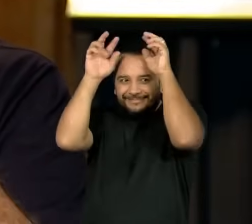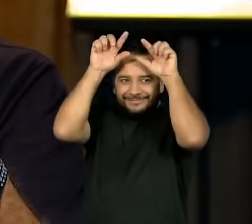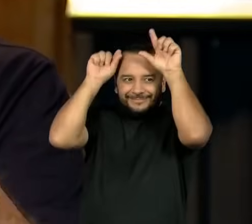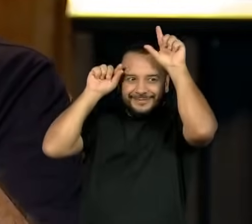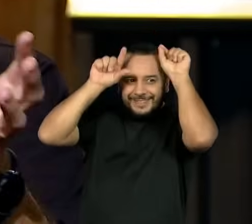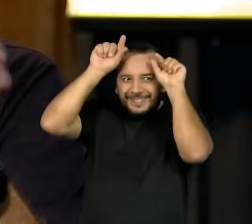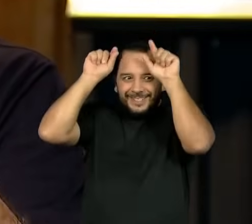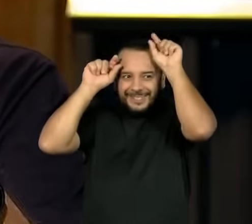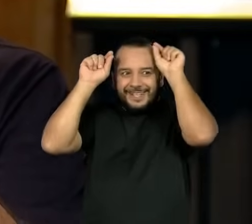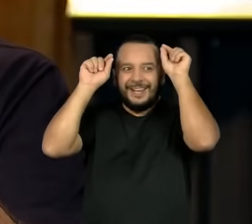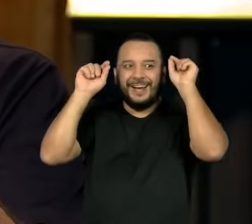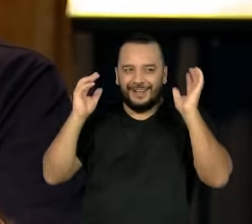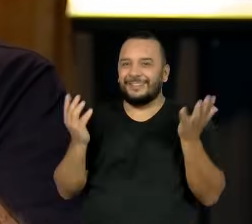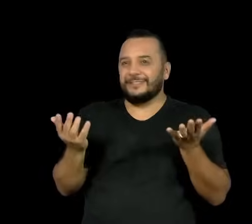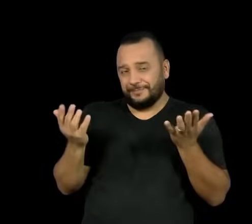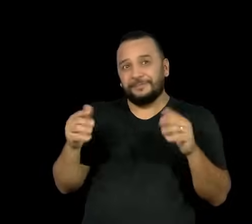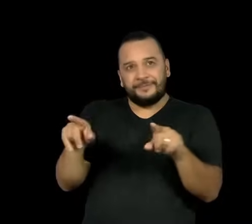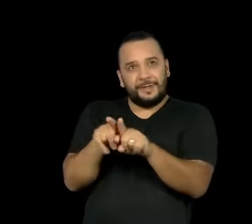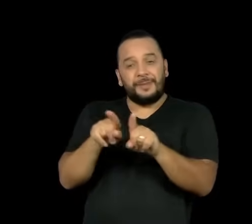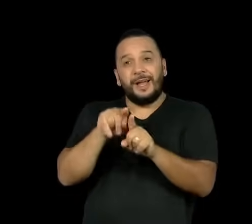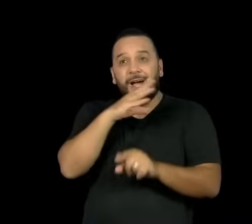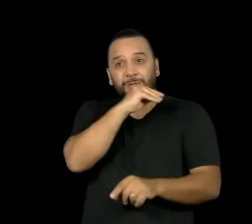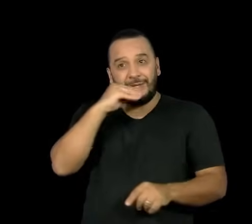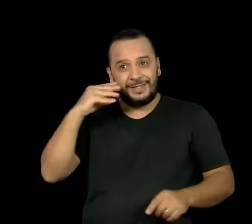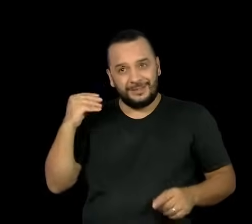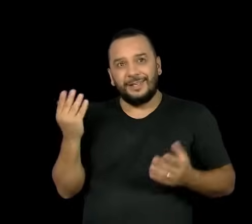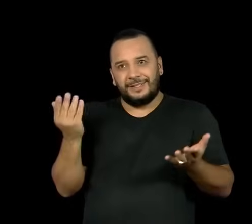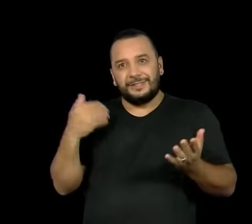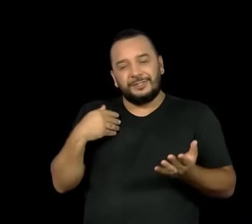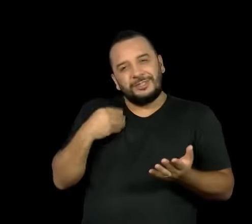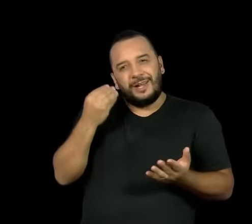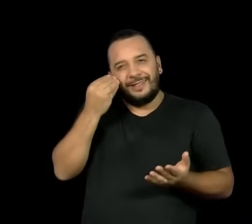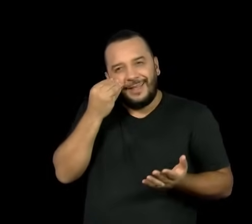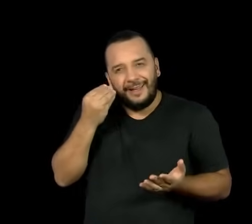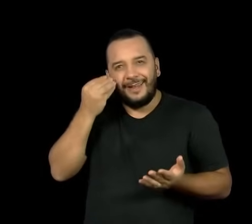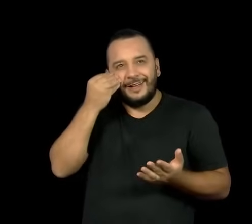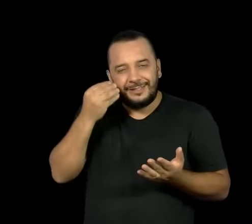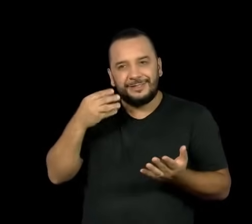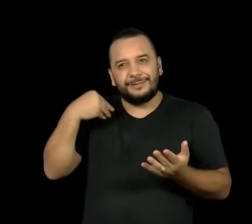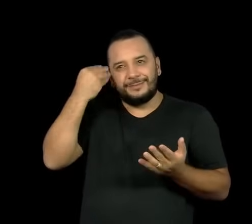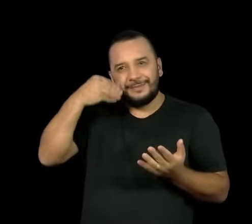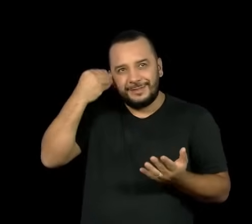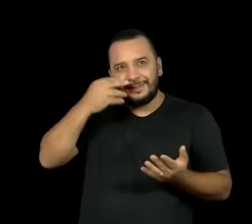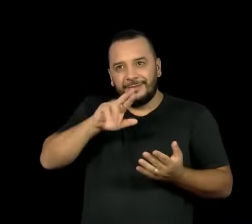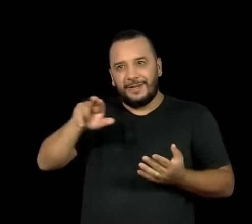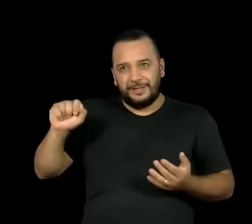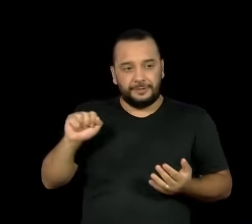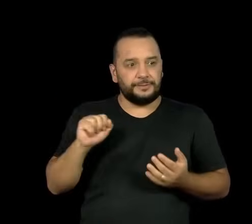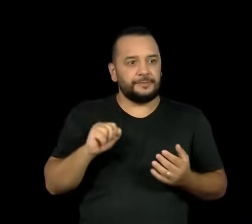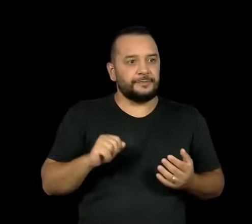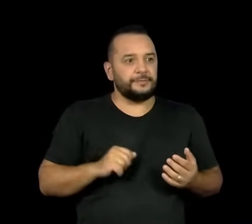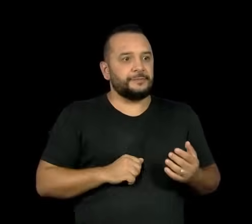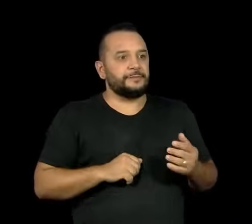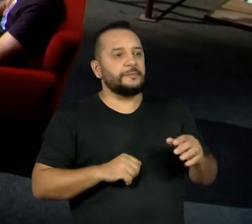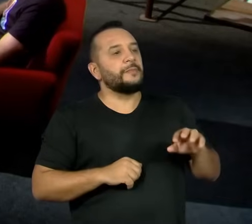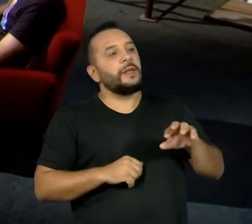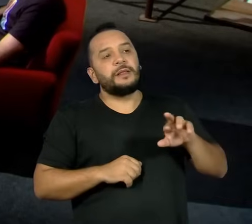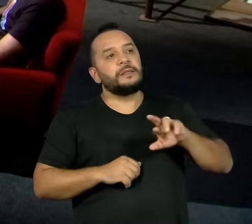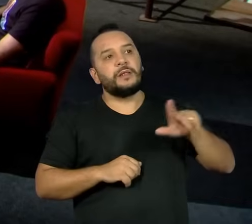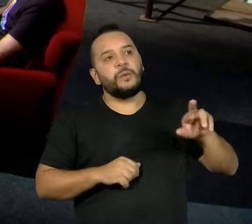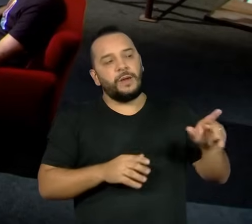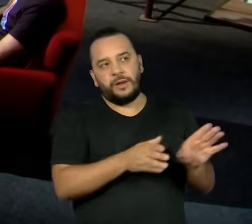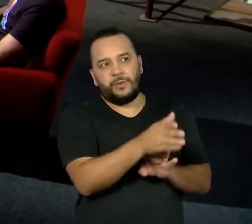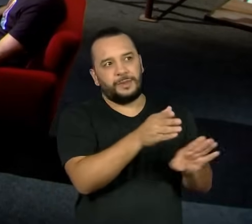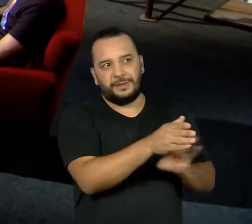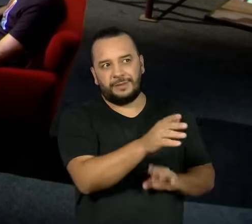personalidade, é muito comum esse tipo de fenômeno. Você vai testando, né, várias experiências, vamos dizer. Ou seja, não é recomendado. Não